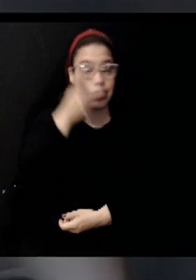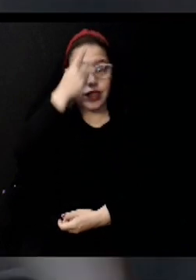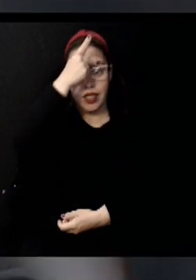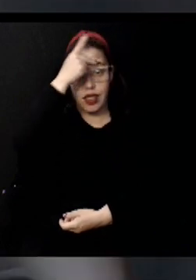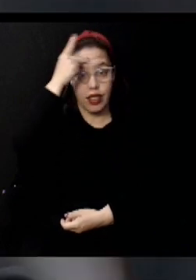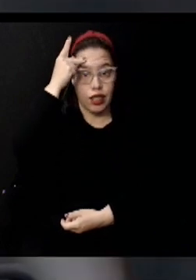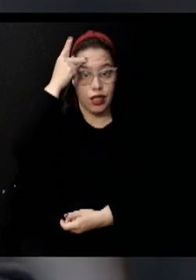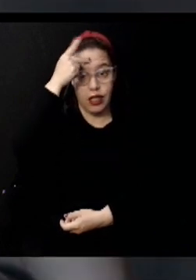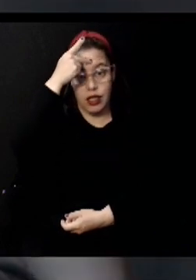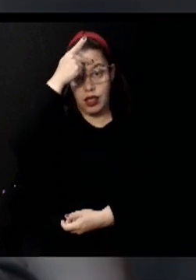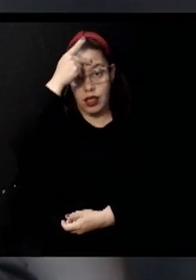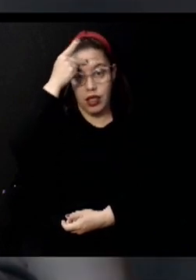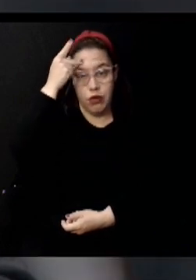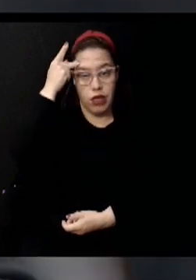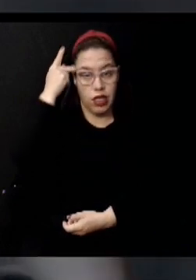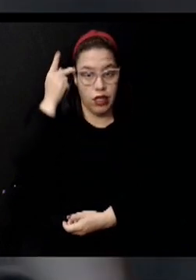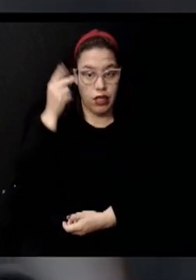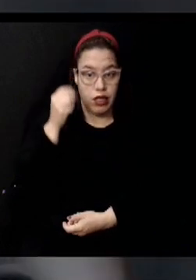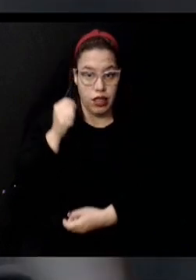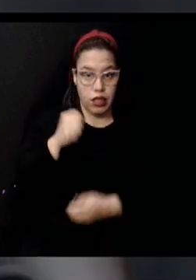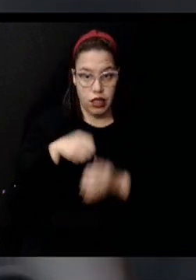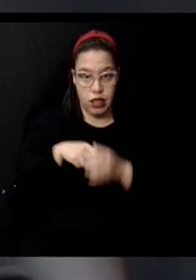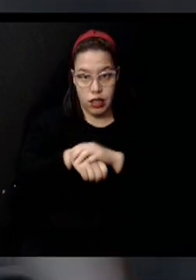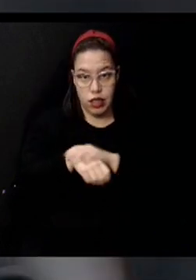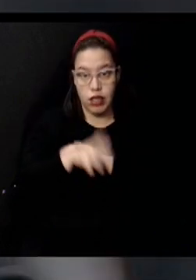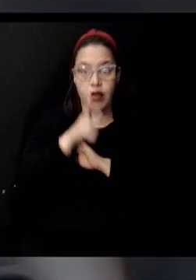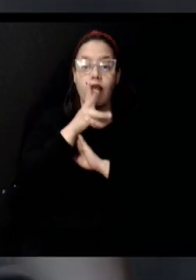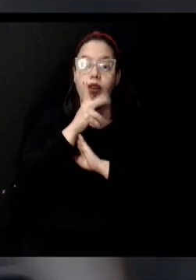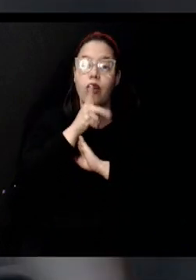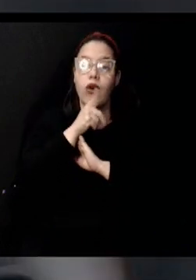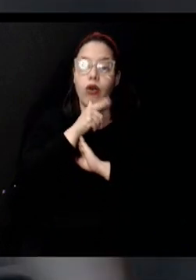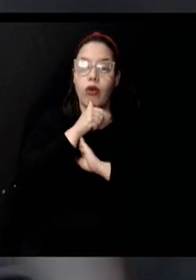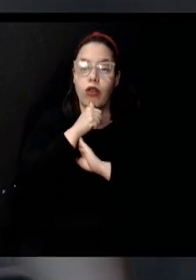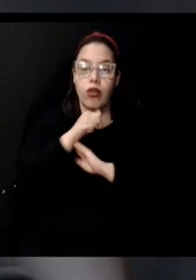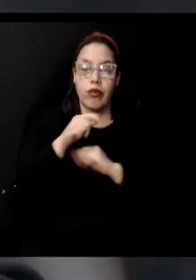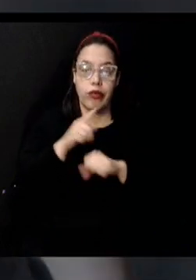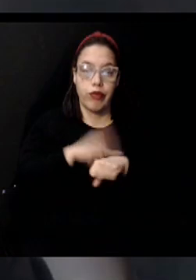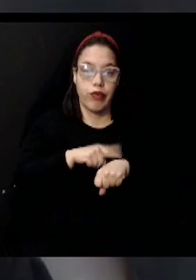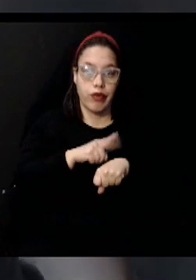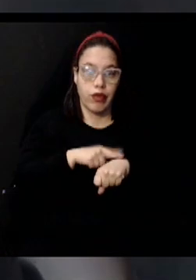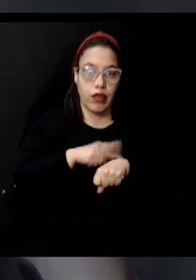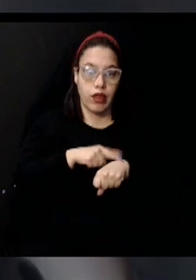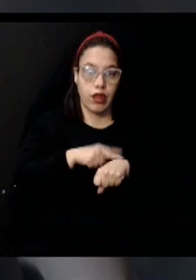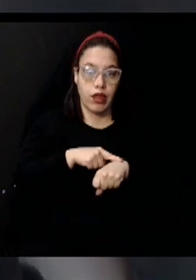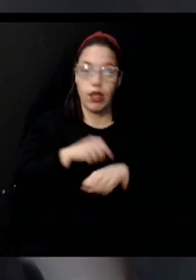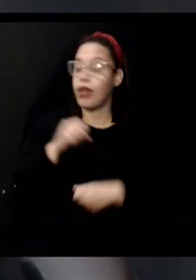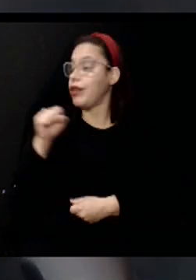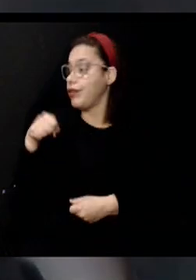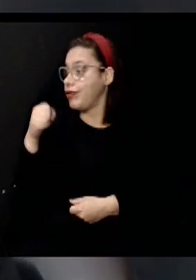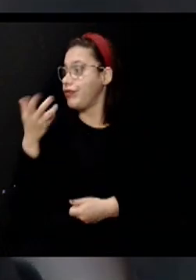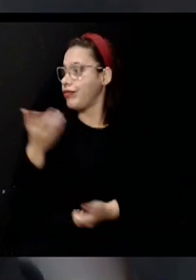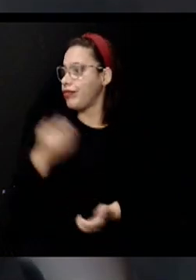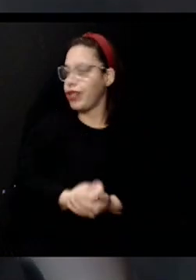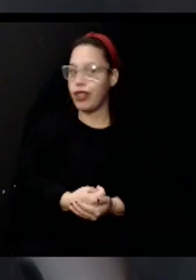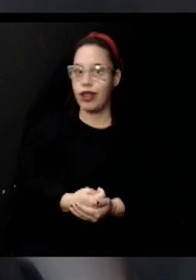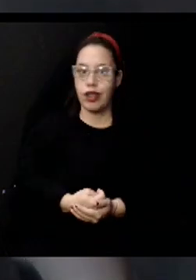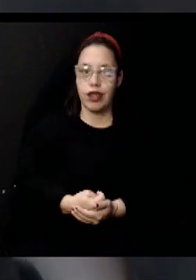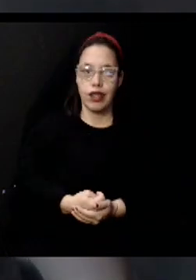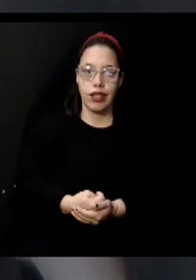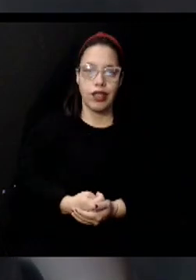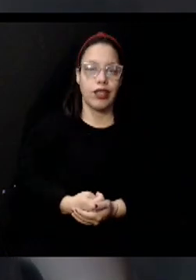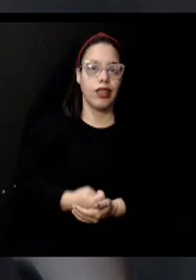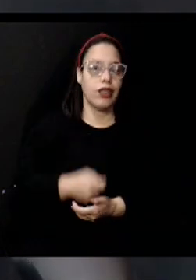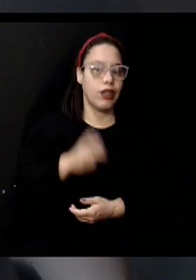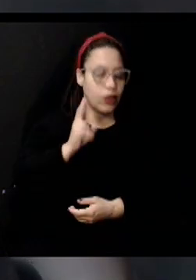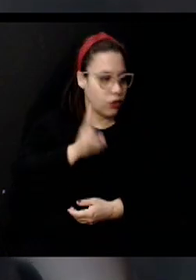assim: "Tá demorando para passar o tempo?". Pois "Uhum". é. Uhum. E a pessoa está tentando Continua,